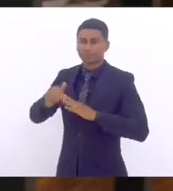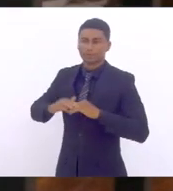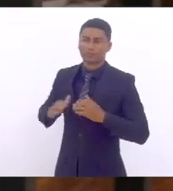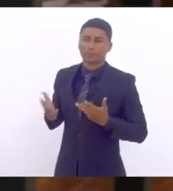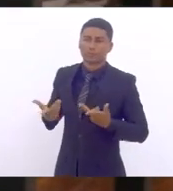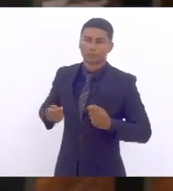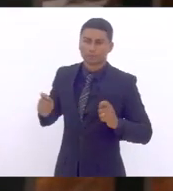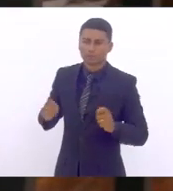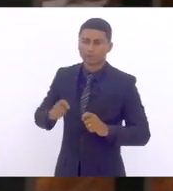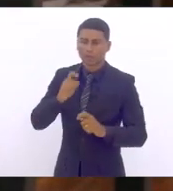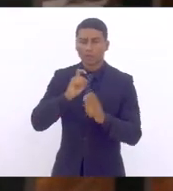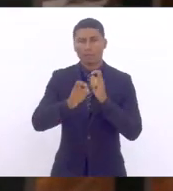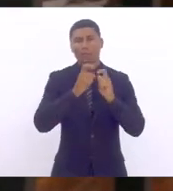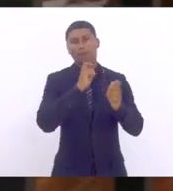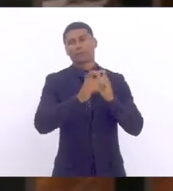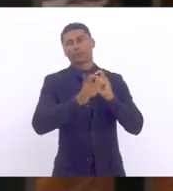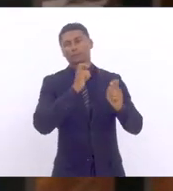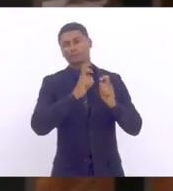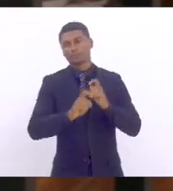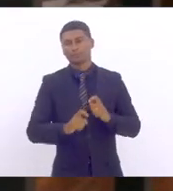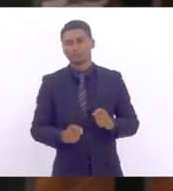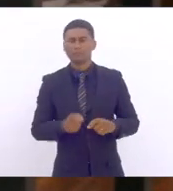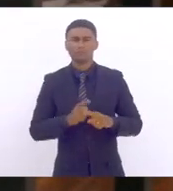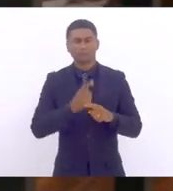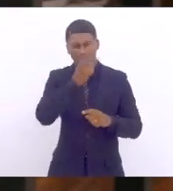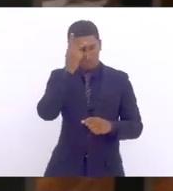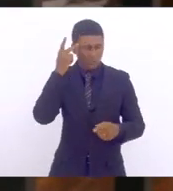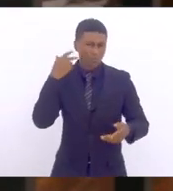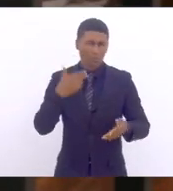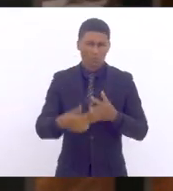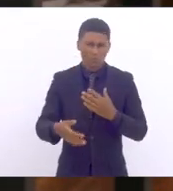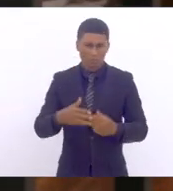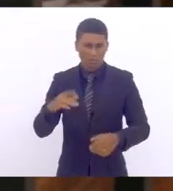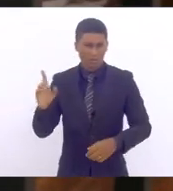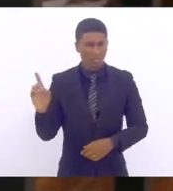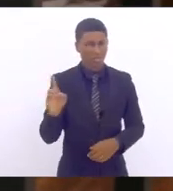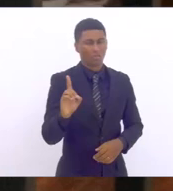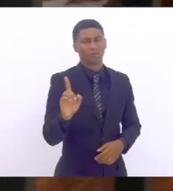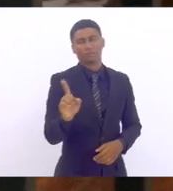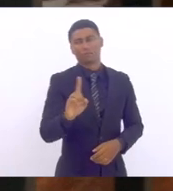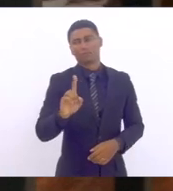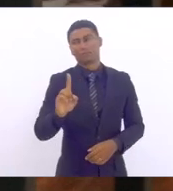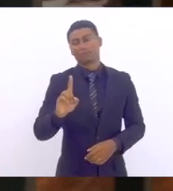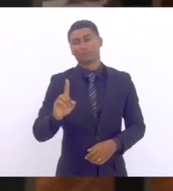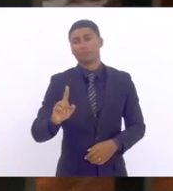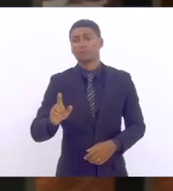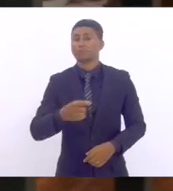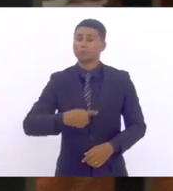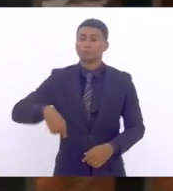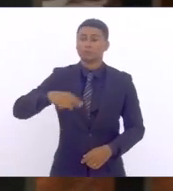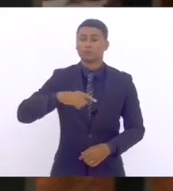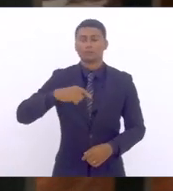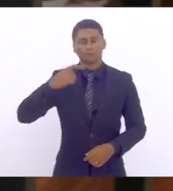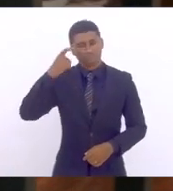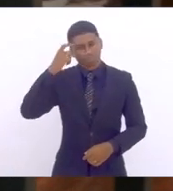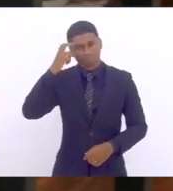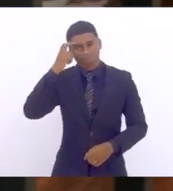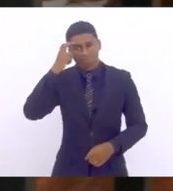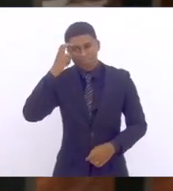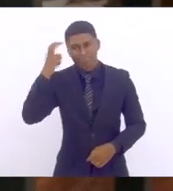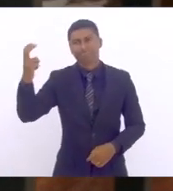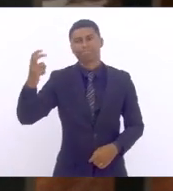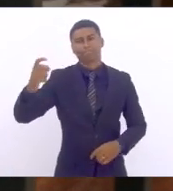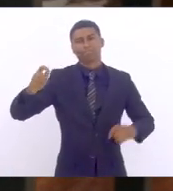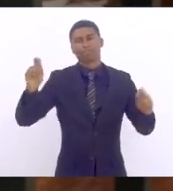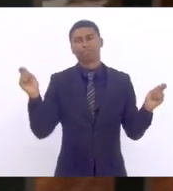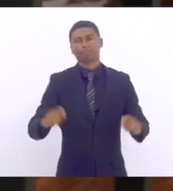fazer esse debate. Porque a gente não quer qualquer pessoa falando pela gente. Nós temos capacidade intelectual de fazer as defesas